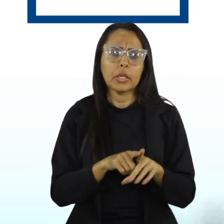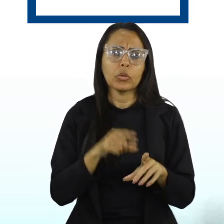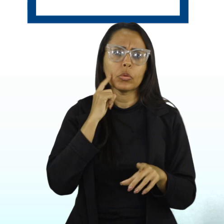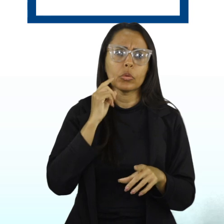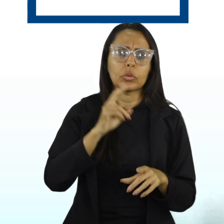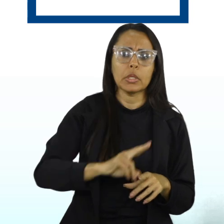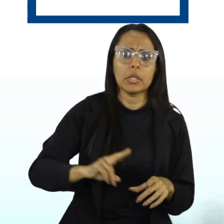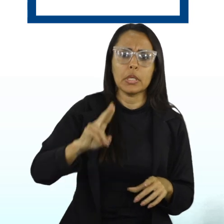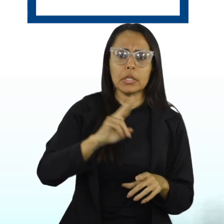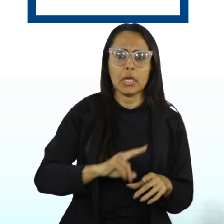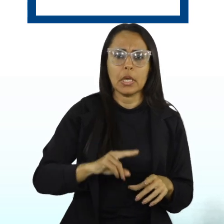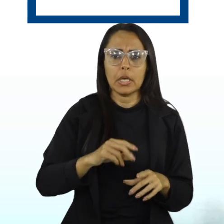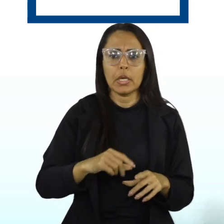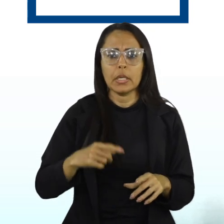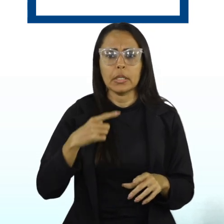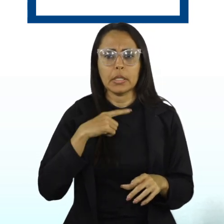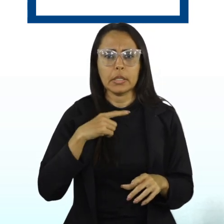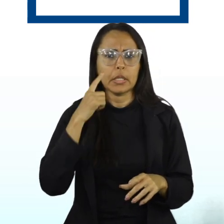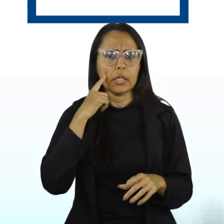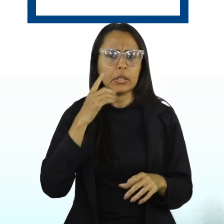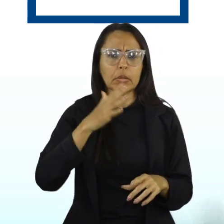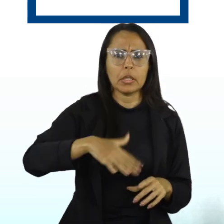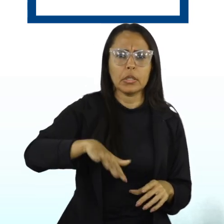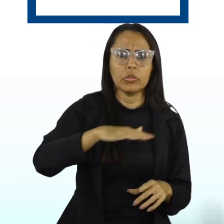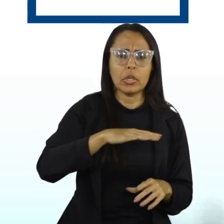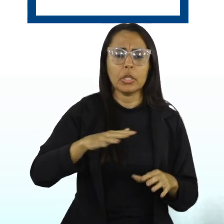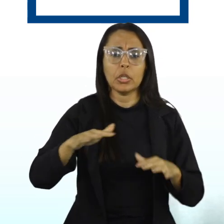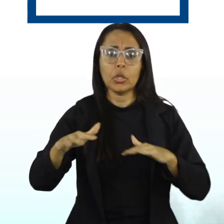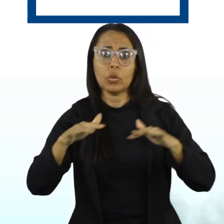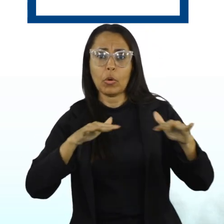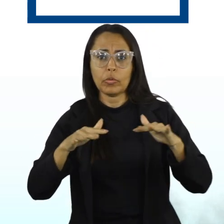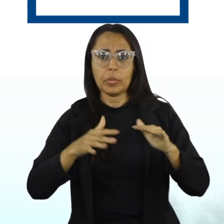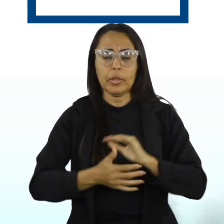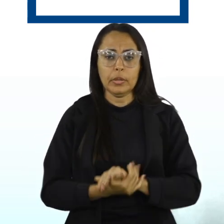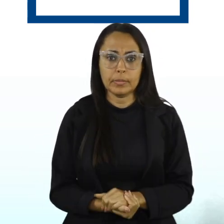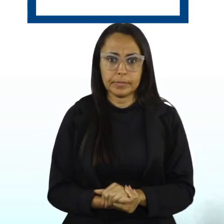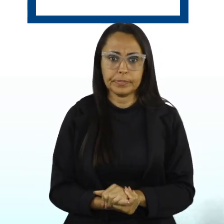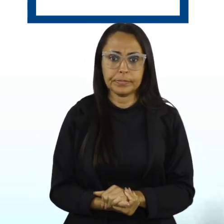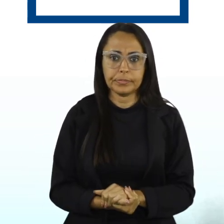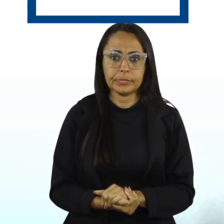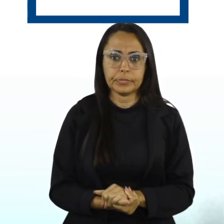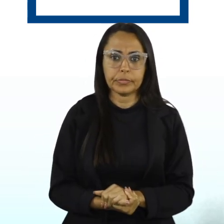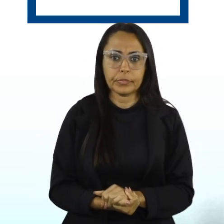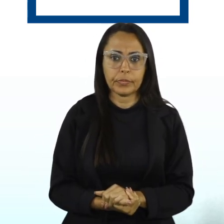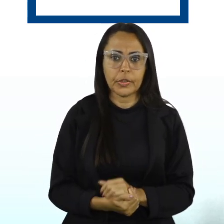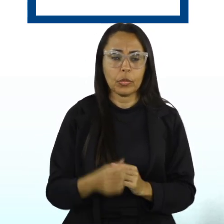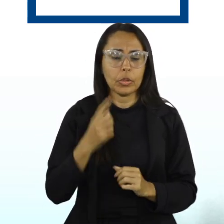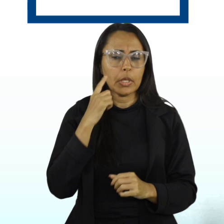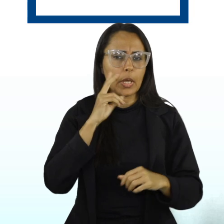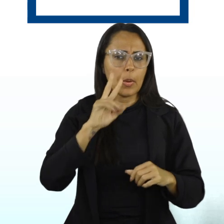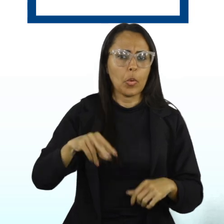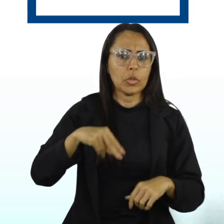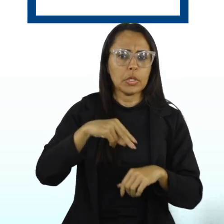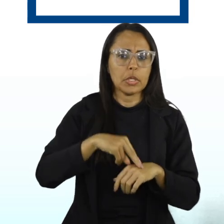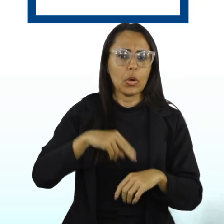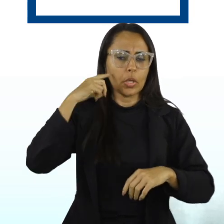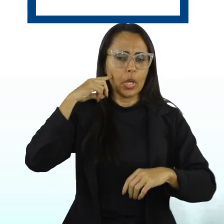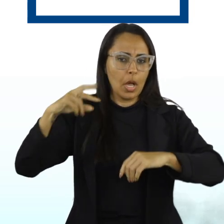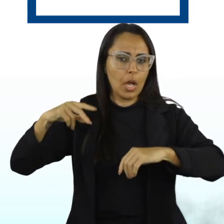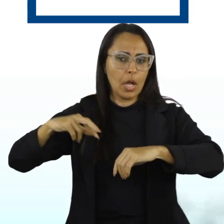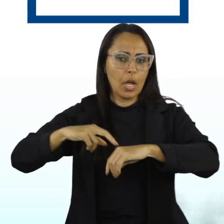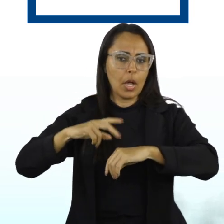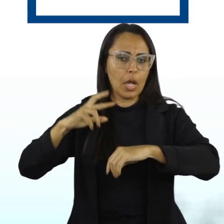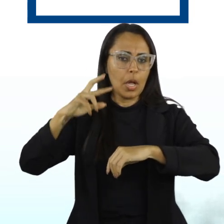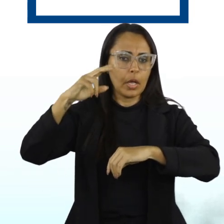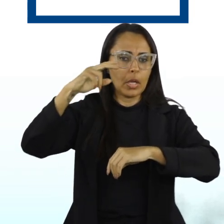utilizar a velocidade que ele tem naquele instante do movimento dele. Bom, quando ele posiciona essa vara sobre o chão, a vara